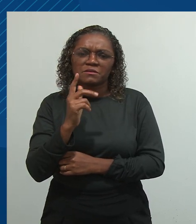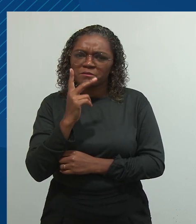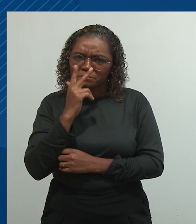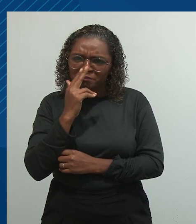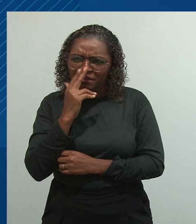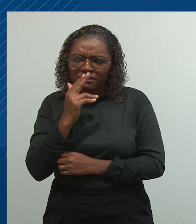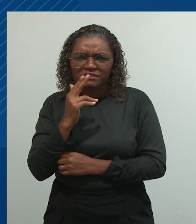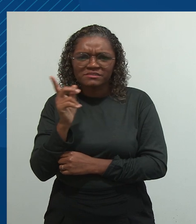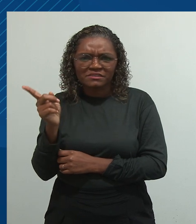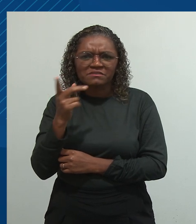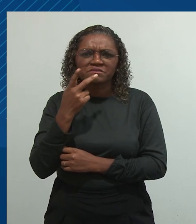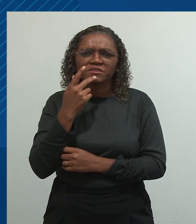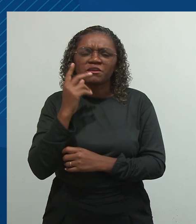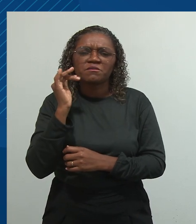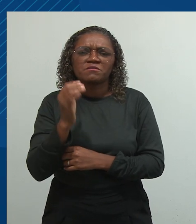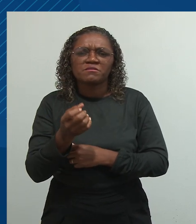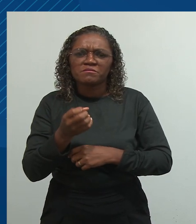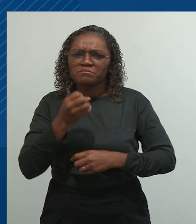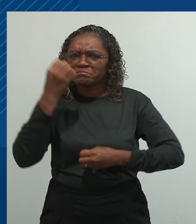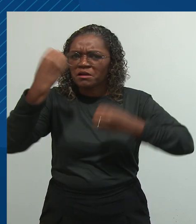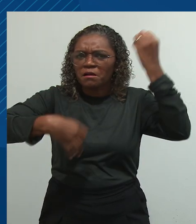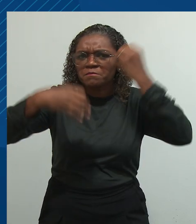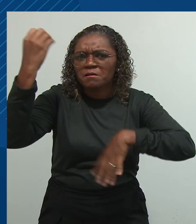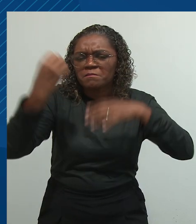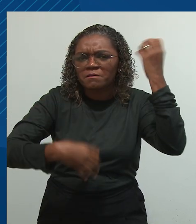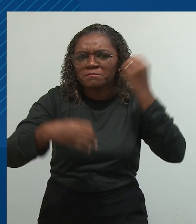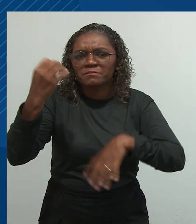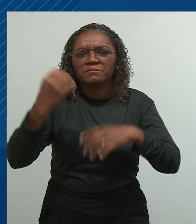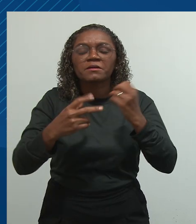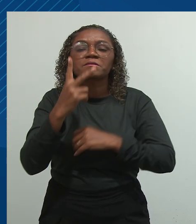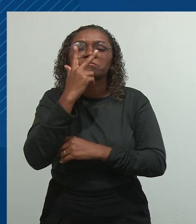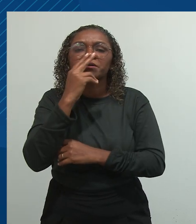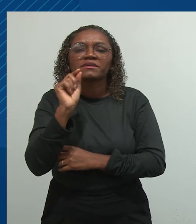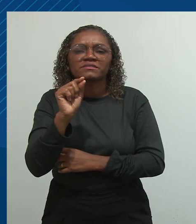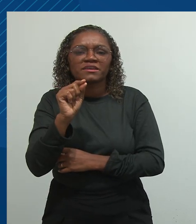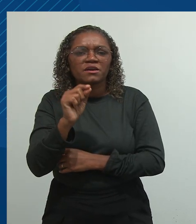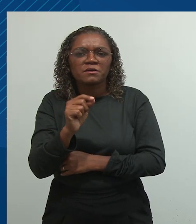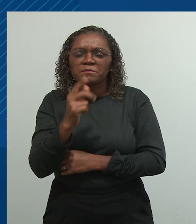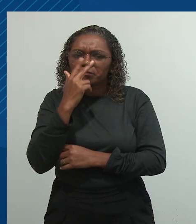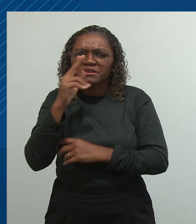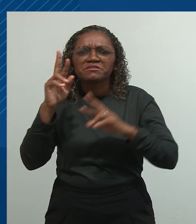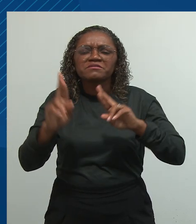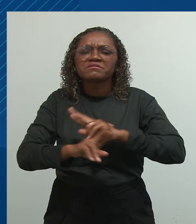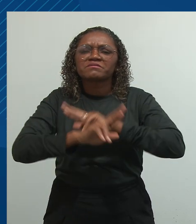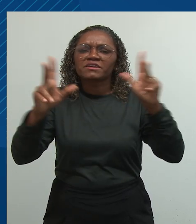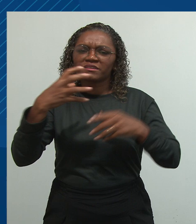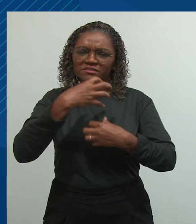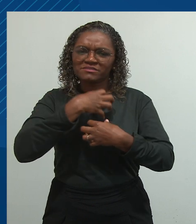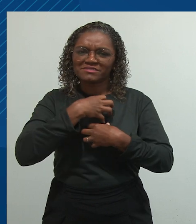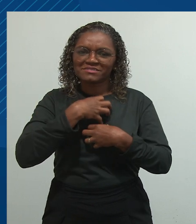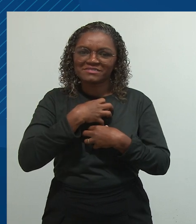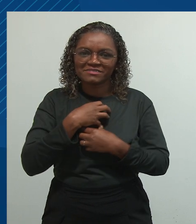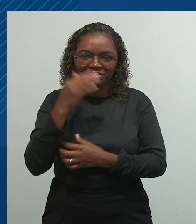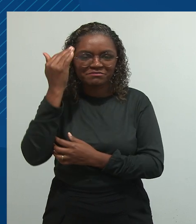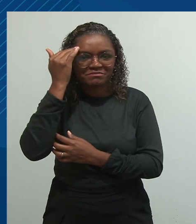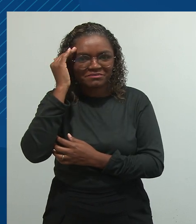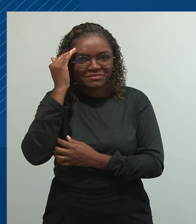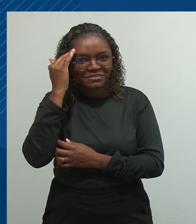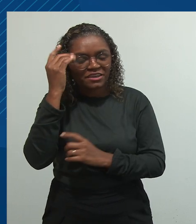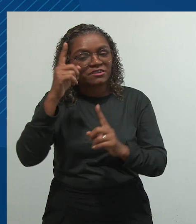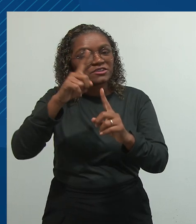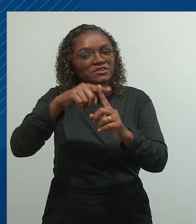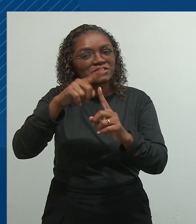aquela narrativa, o cara barrando, falando. Parece que o jogo é uma outra dinâmica. Então aí até mesmo do estilo